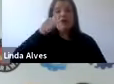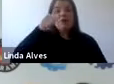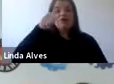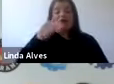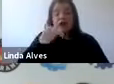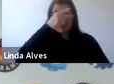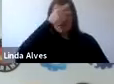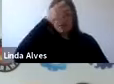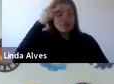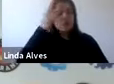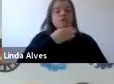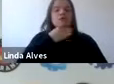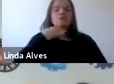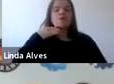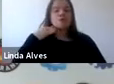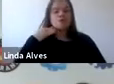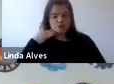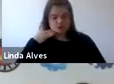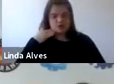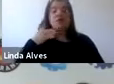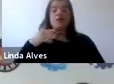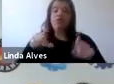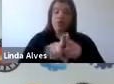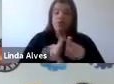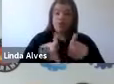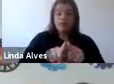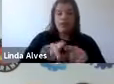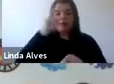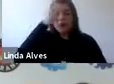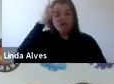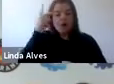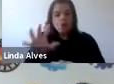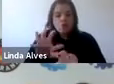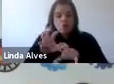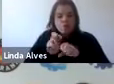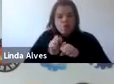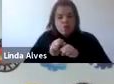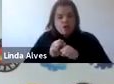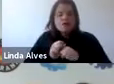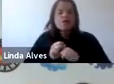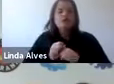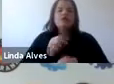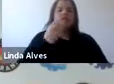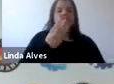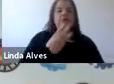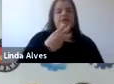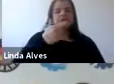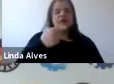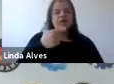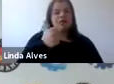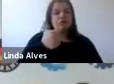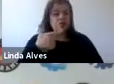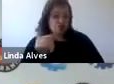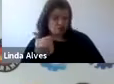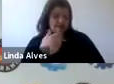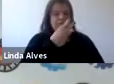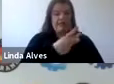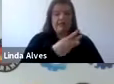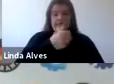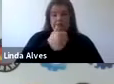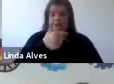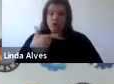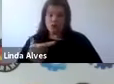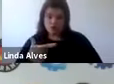também diminuiu o número de contaminação. Foram 312 novos casos. Que continue assim,